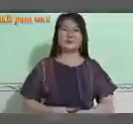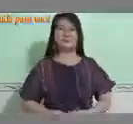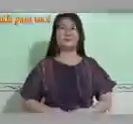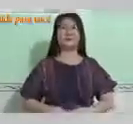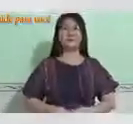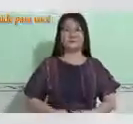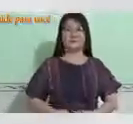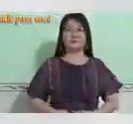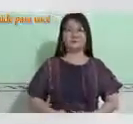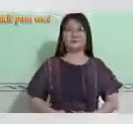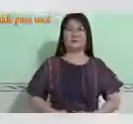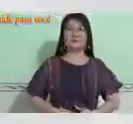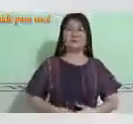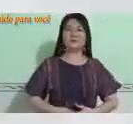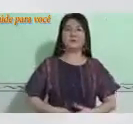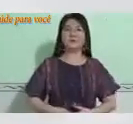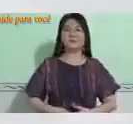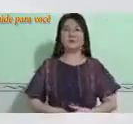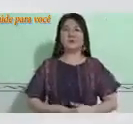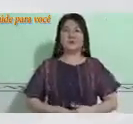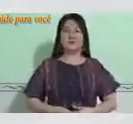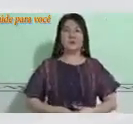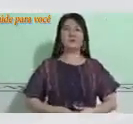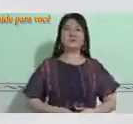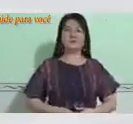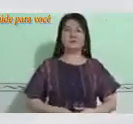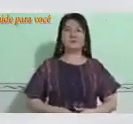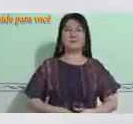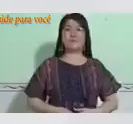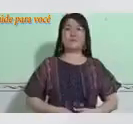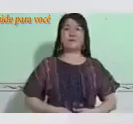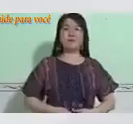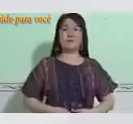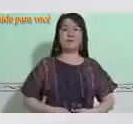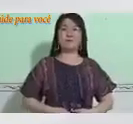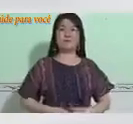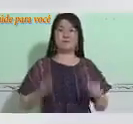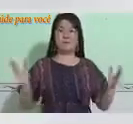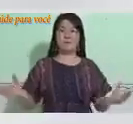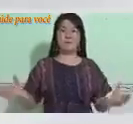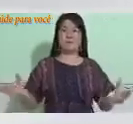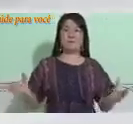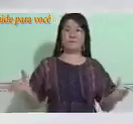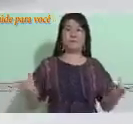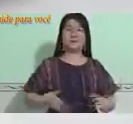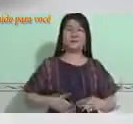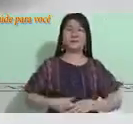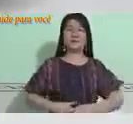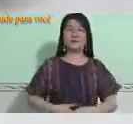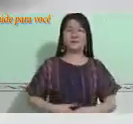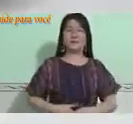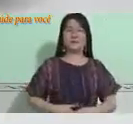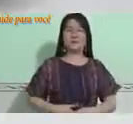pode ser facilmente transmitida por meio do contato com os líquidos liberados pelas bolhas que aparecem na pele ou por meio